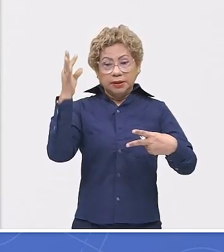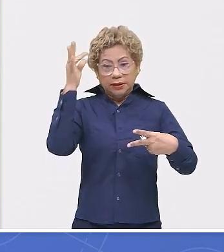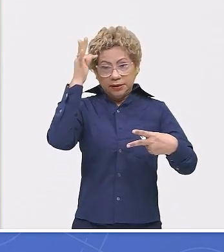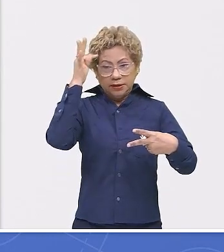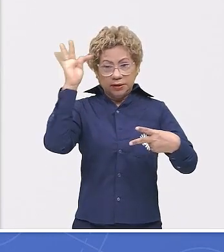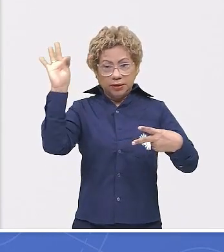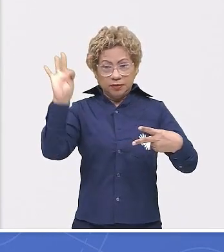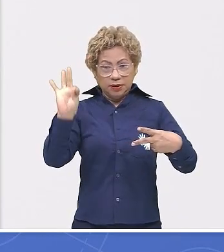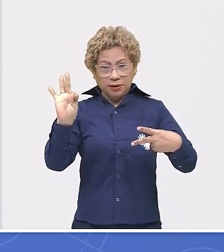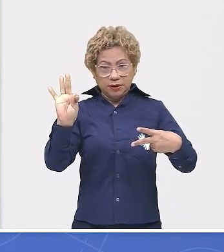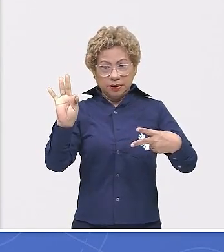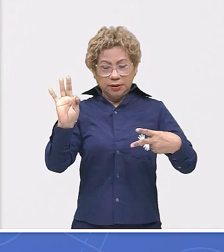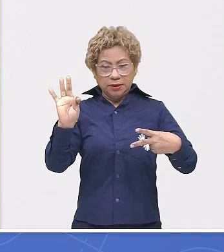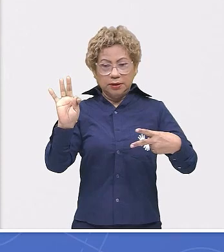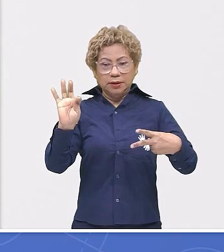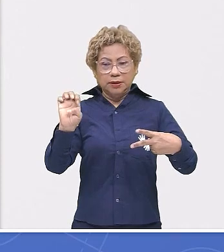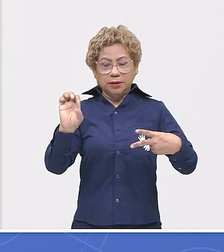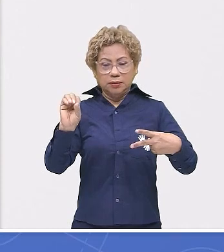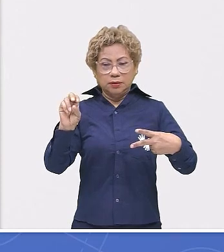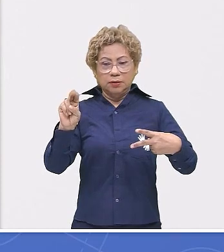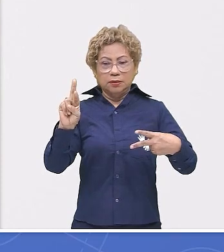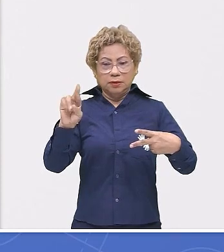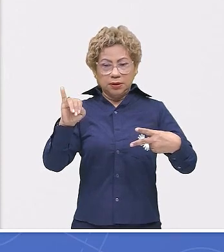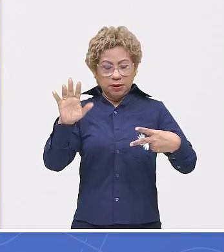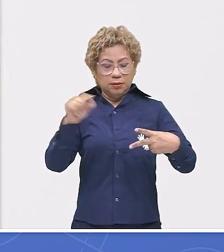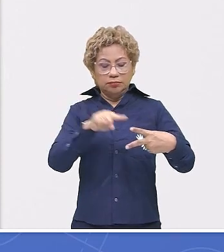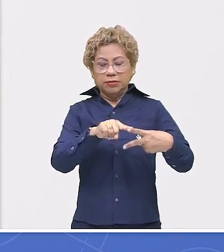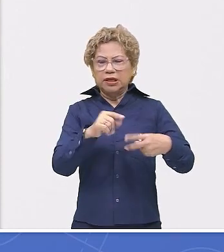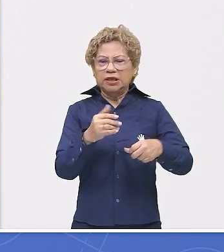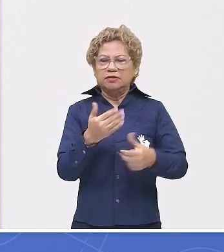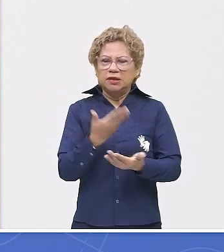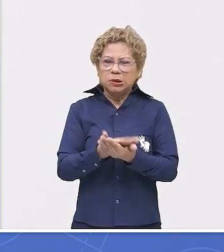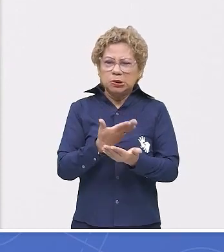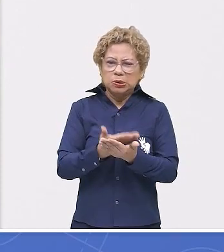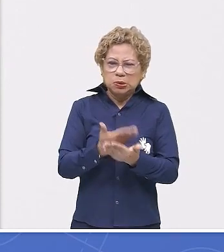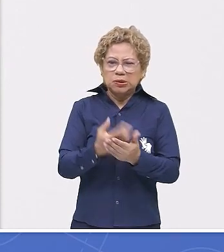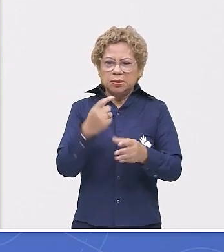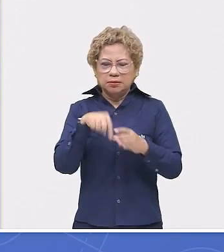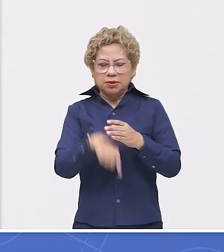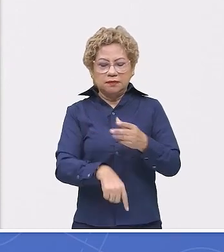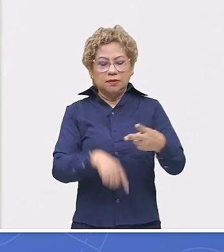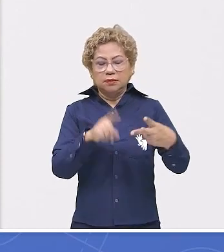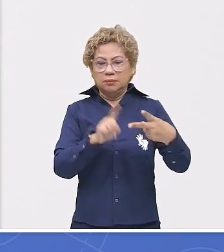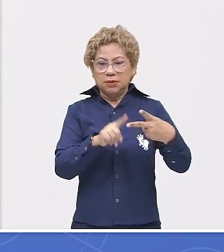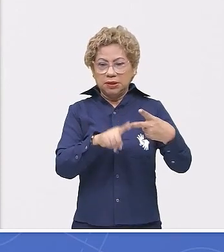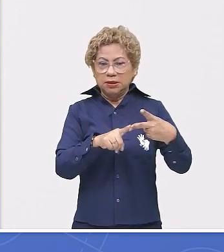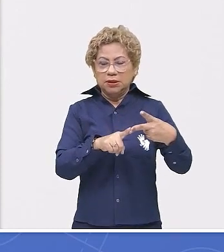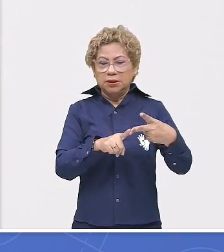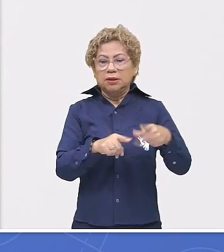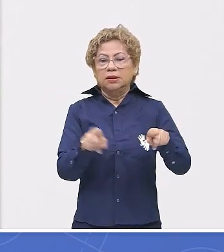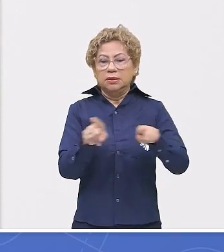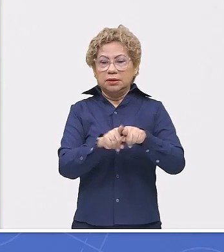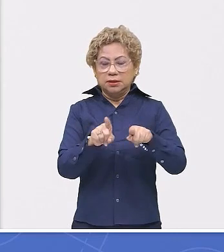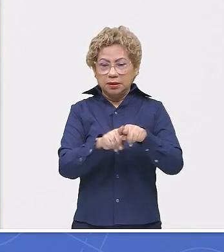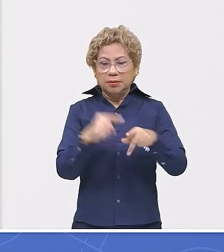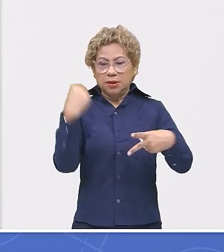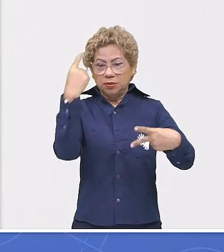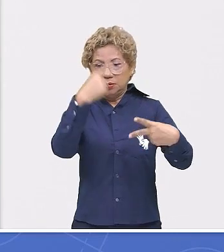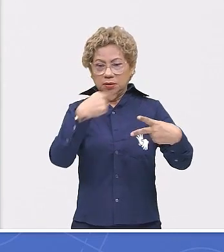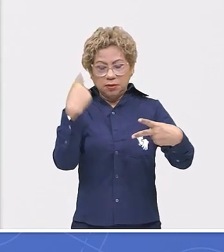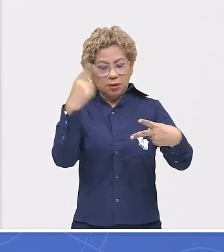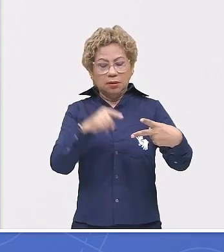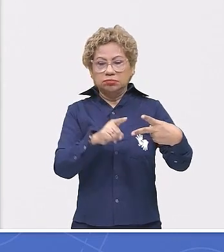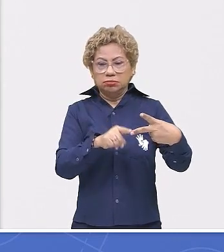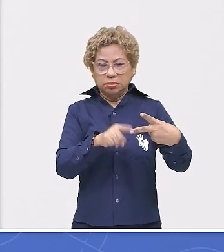teoria, para a gente observar, estudar, verificar através dos livros. Mas também o fuso horário ele vai ter ali o